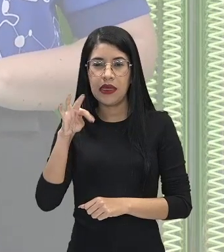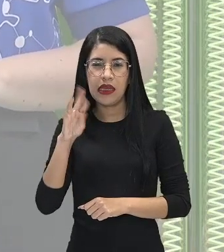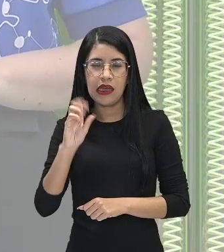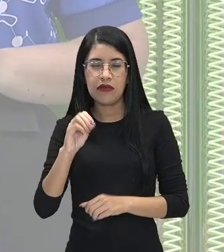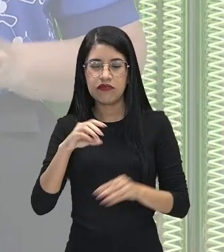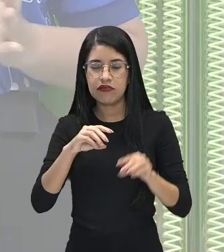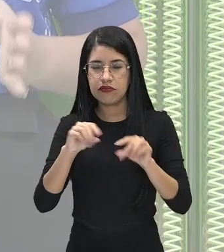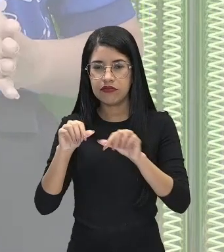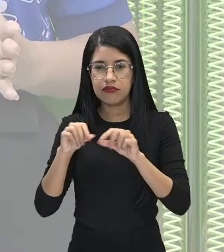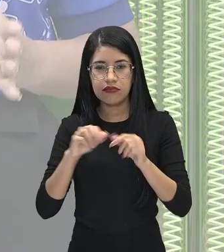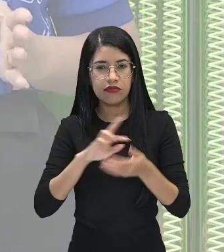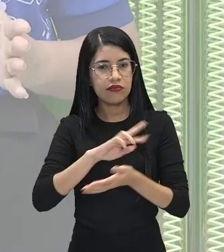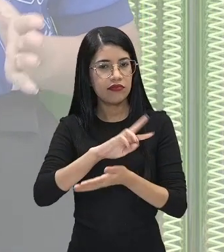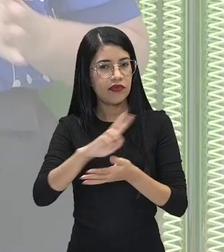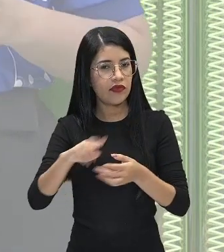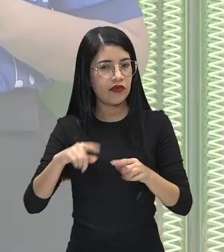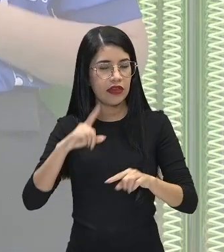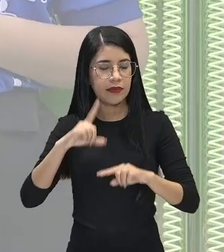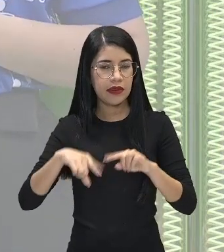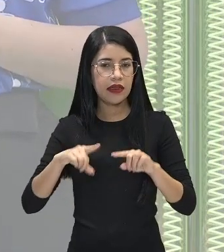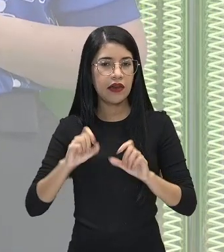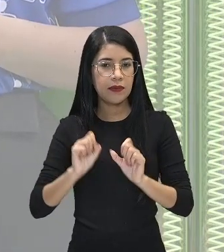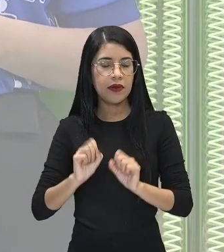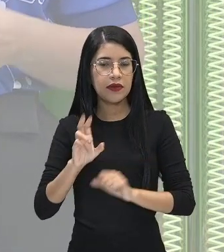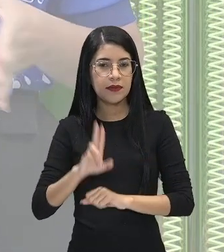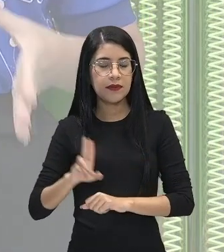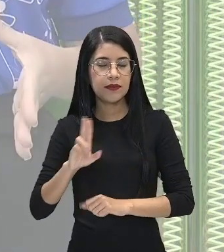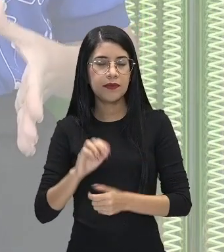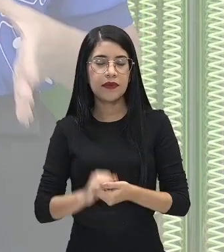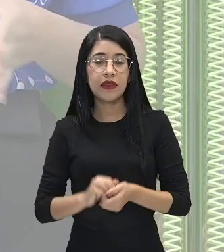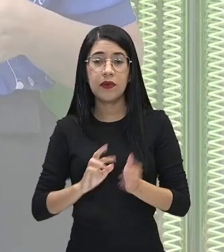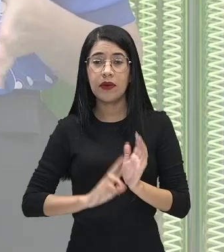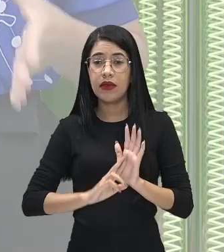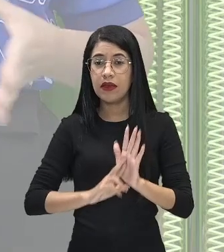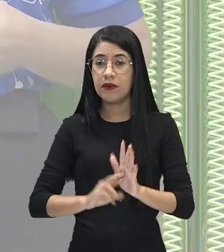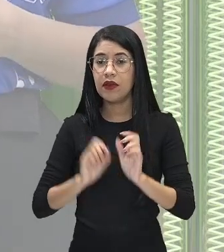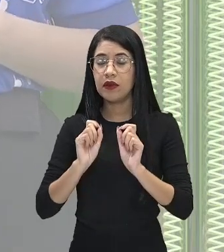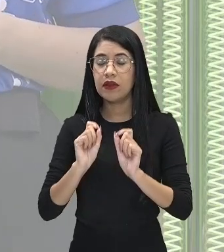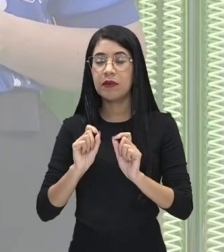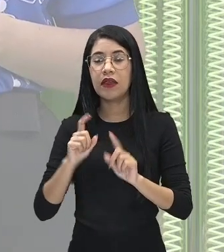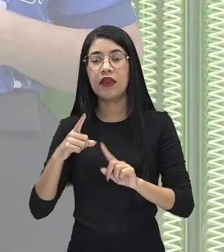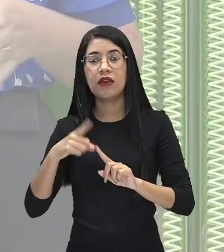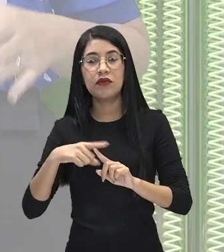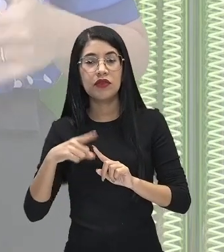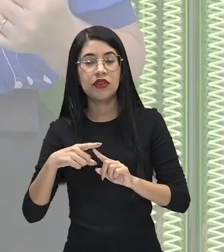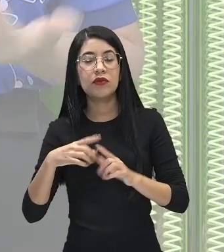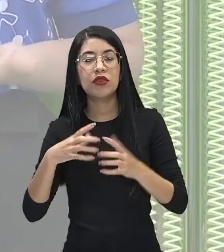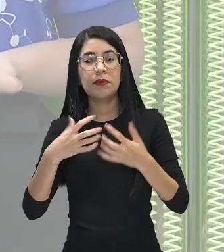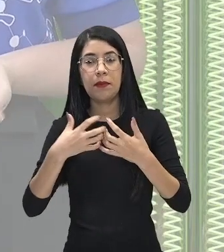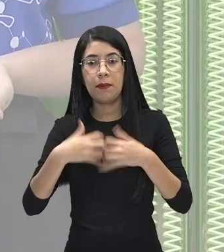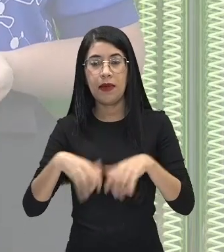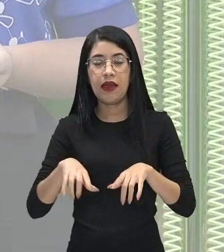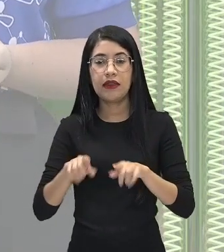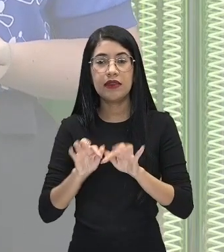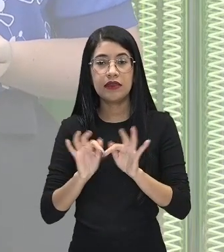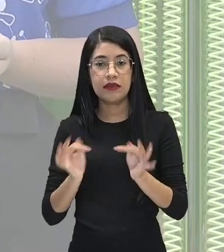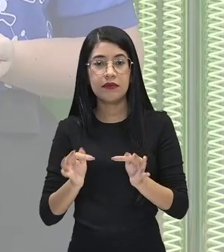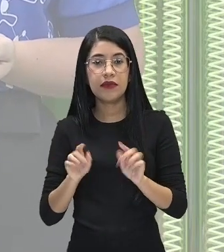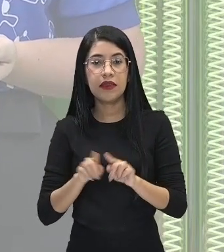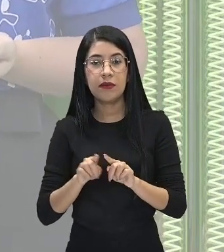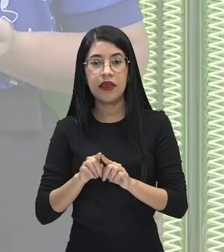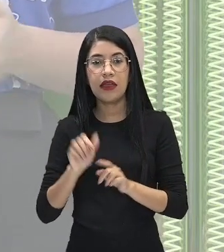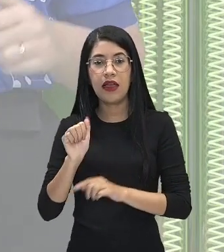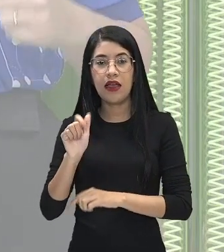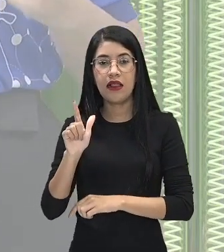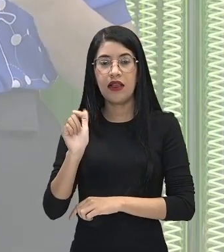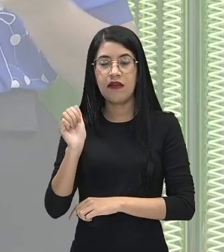né? Enfim, então você observa ali que aquilo representa uma máquina, né? Um tipo de alavanca, um tipo de máquina simples